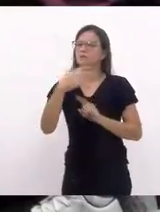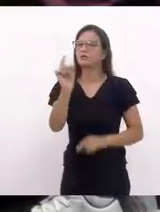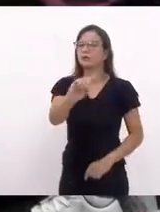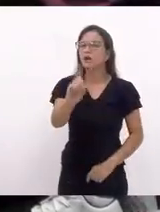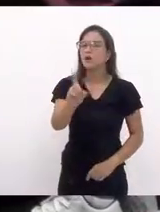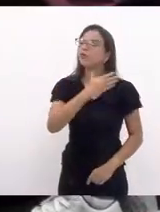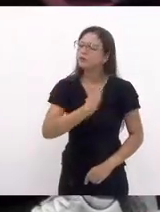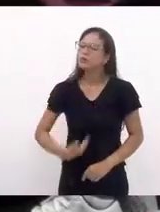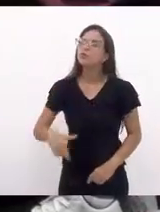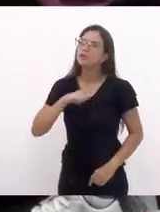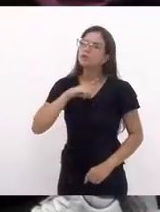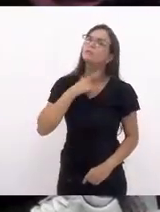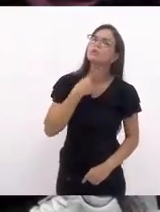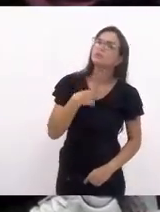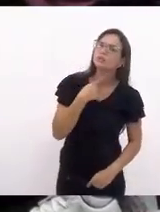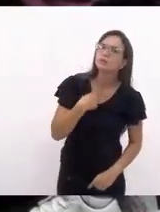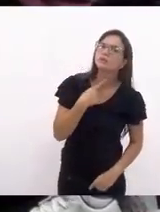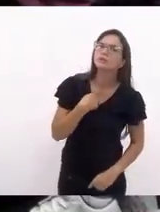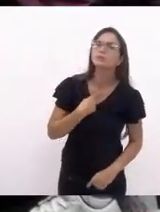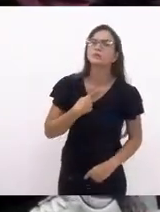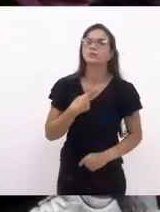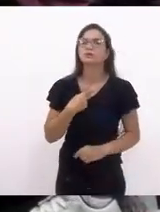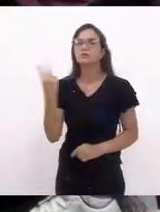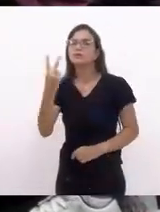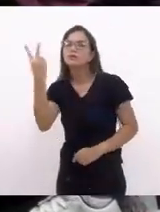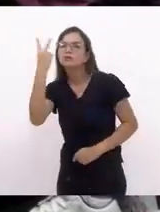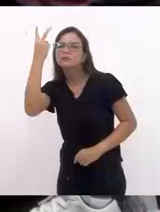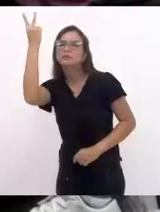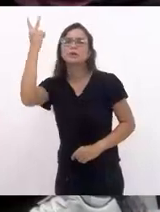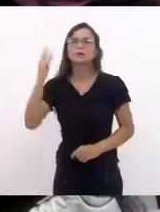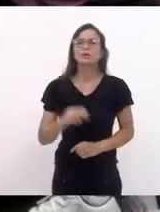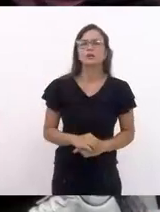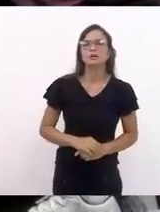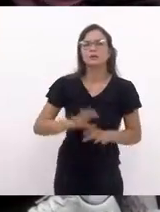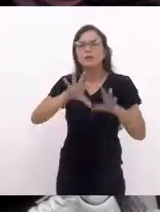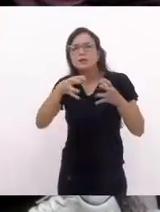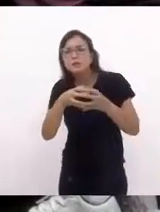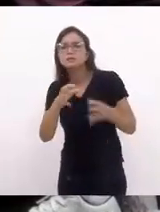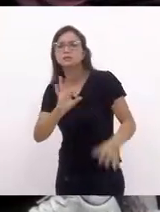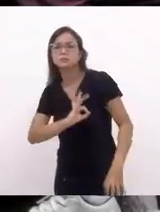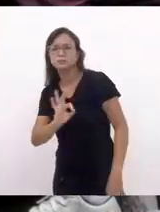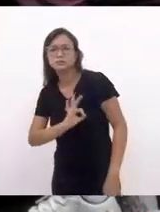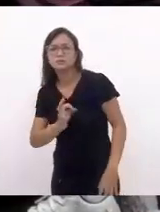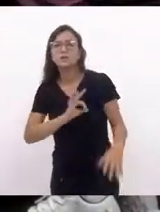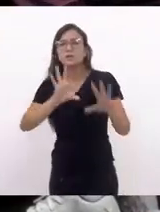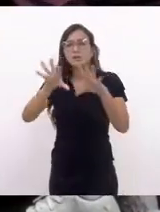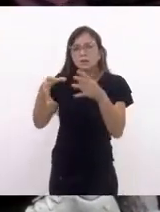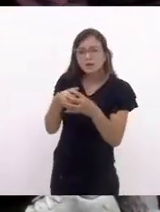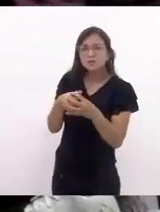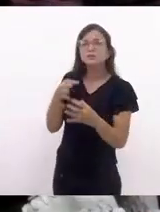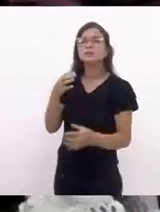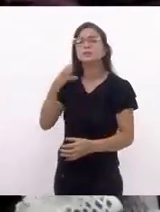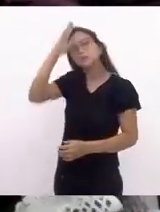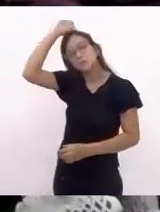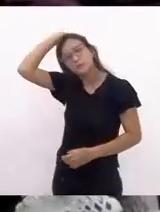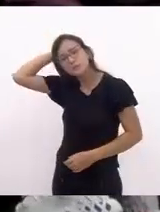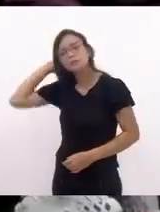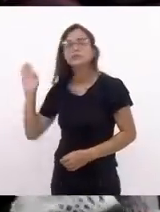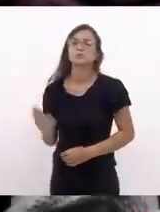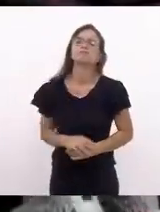pegada tem um desejo sim de valorizar aquelas policial a classe no corpo de bombeiro toda classe